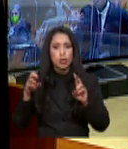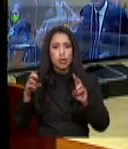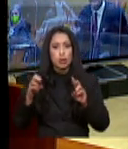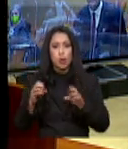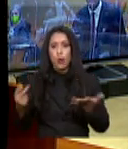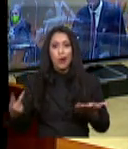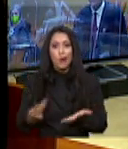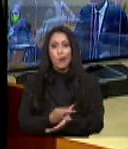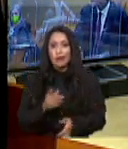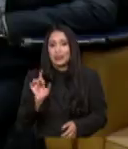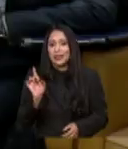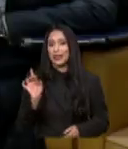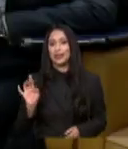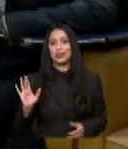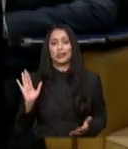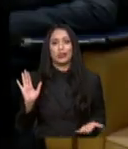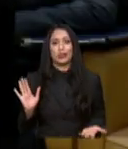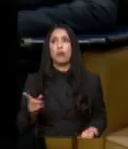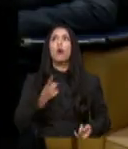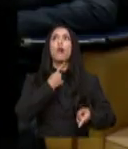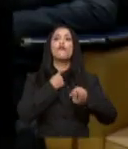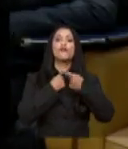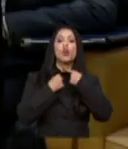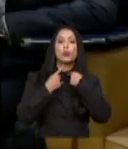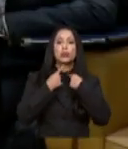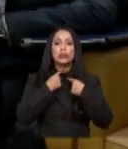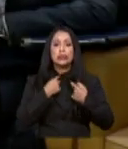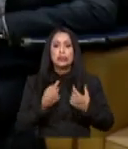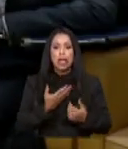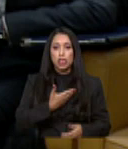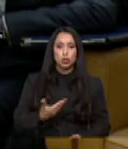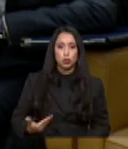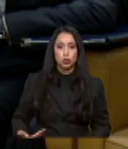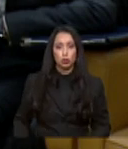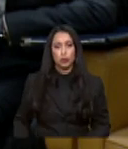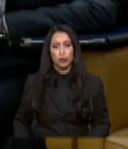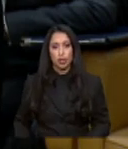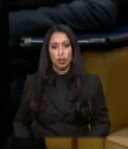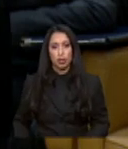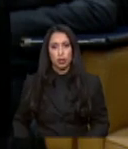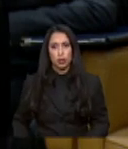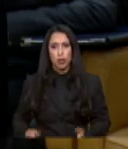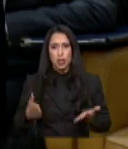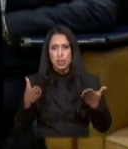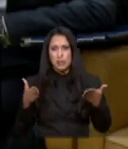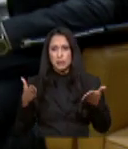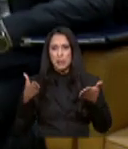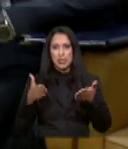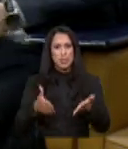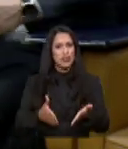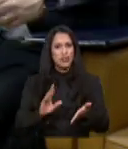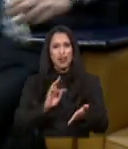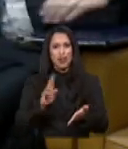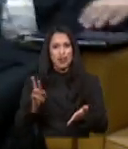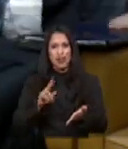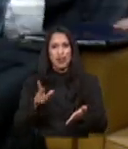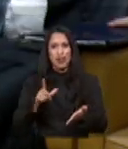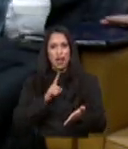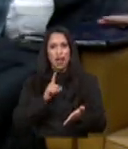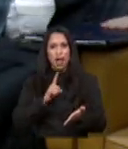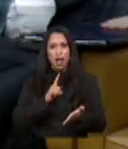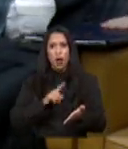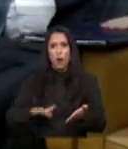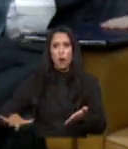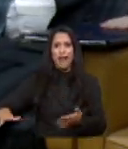surge simplesmente de uma vontade governamental específica, ela é parte de um